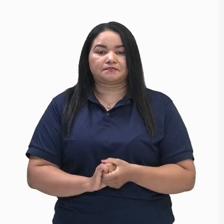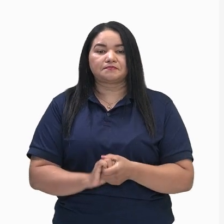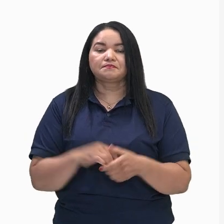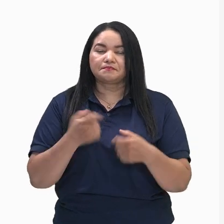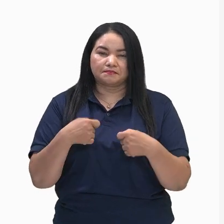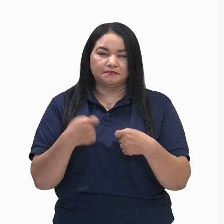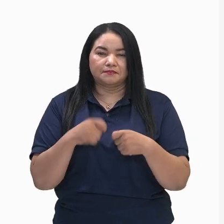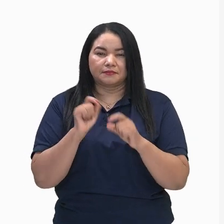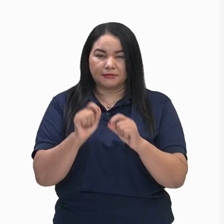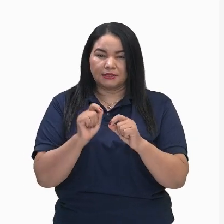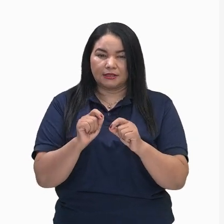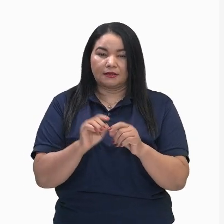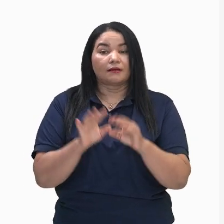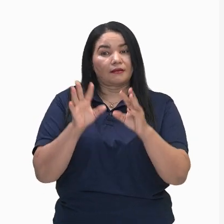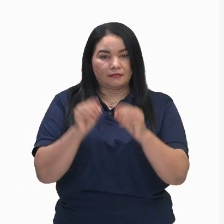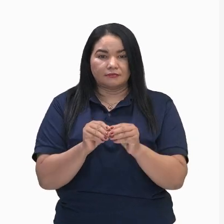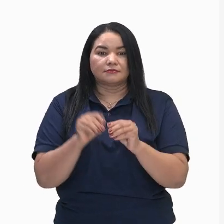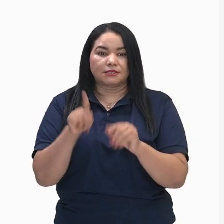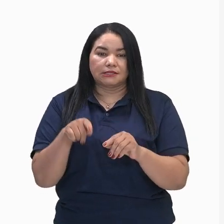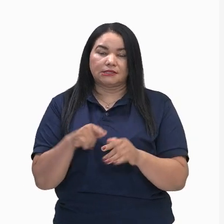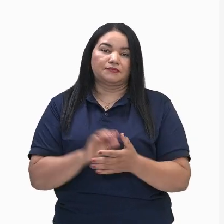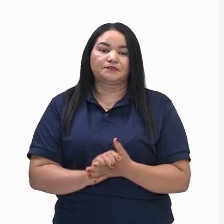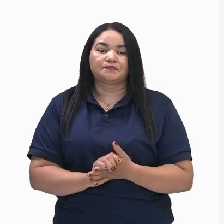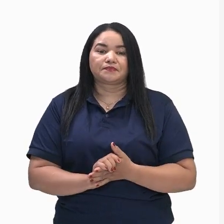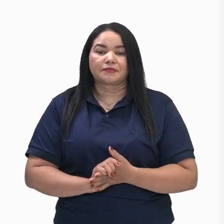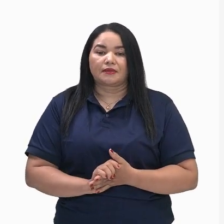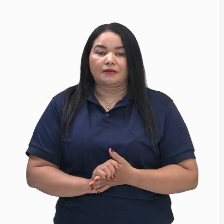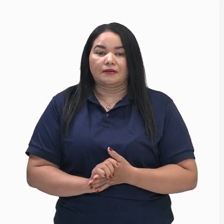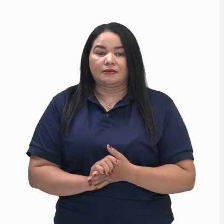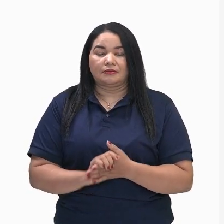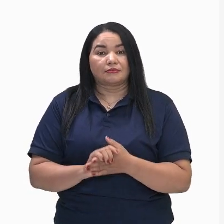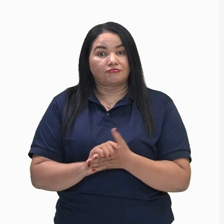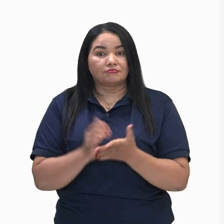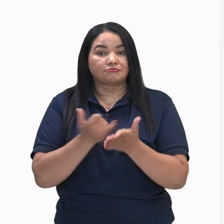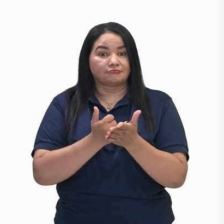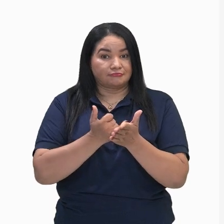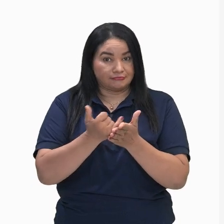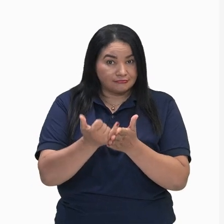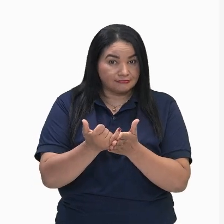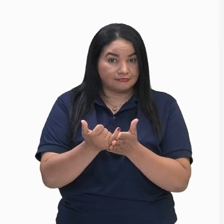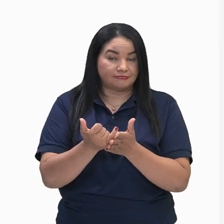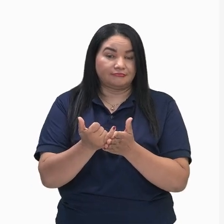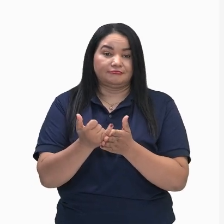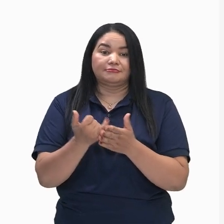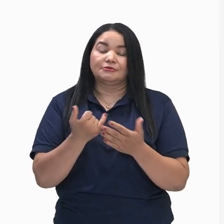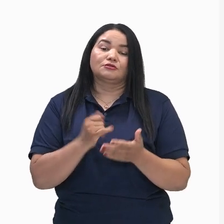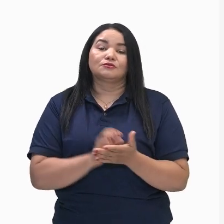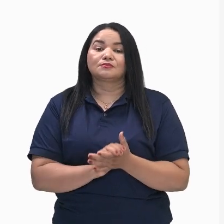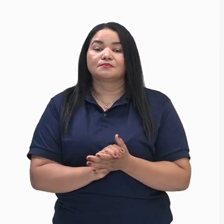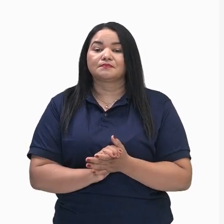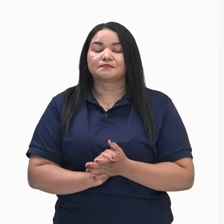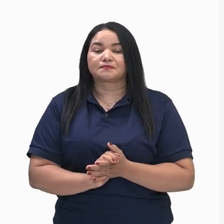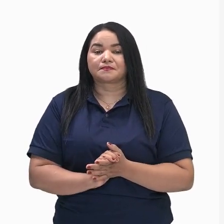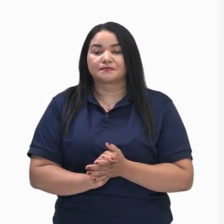tese. Então, é isso aí, lá já no início do texto, né, você já